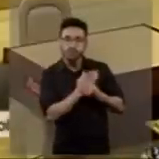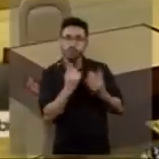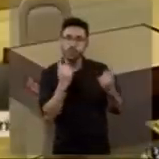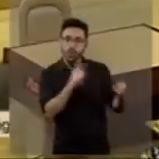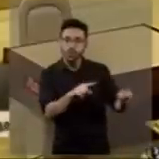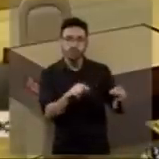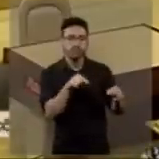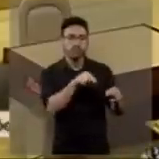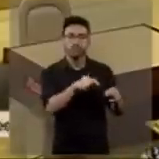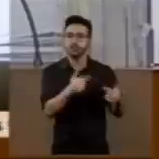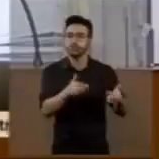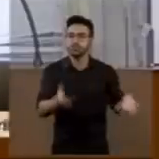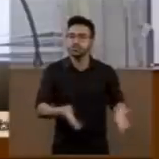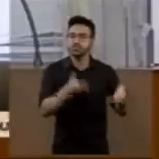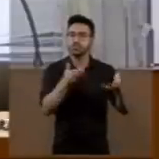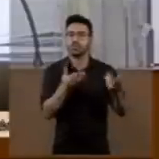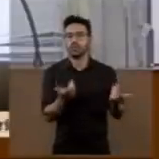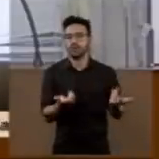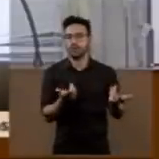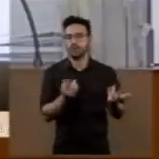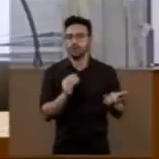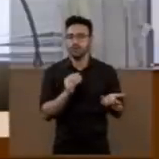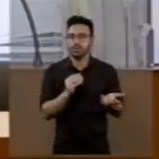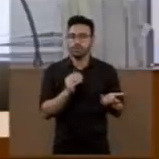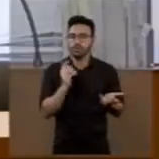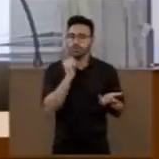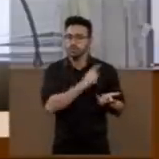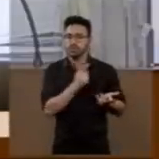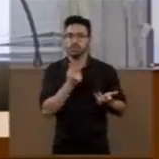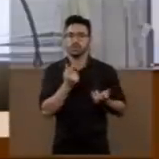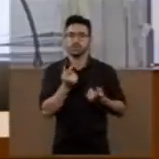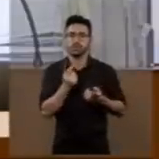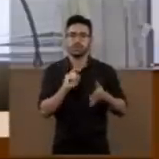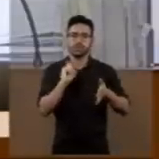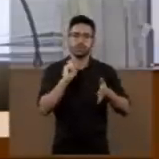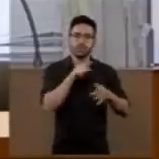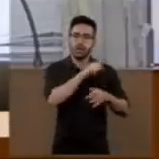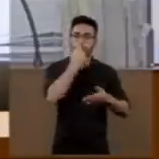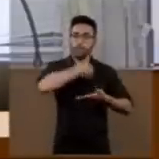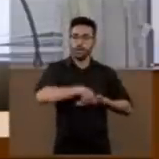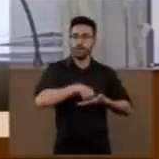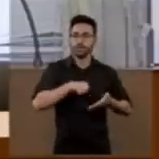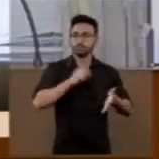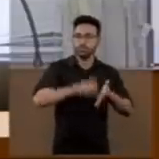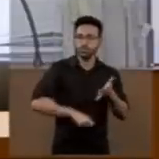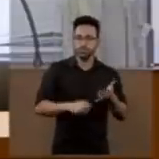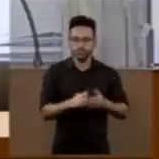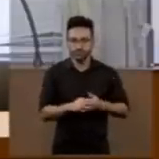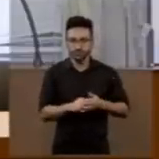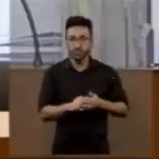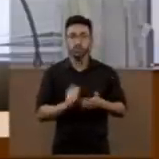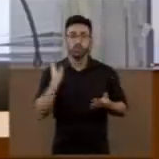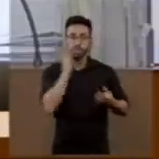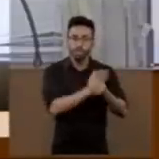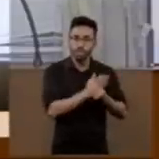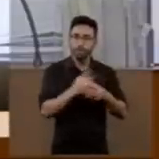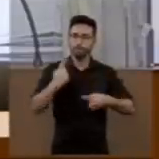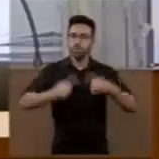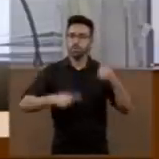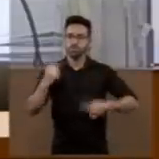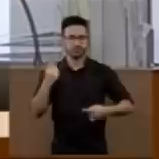modo, o controle de validade da constituição de créditos tributários. A sanção política também viola o devido processo